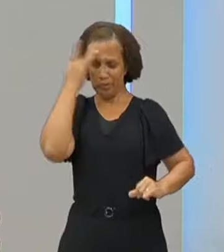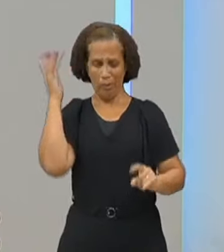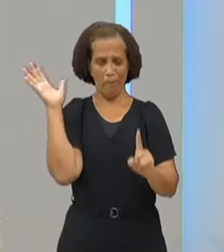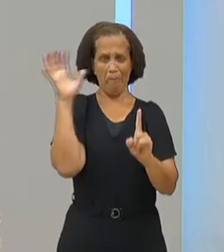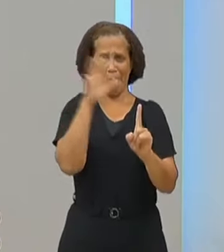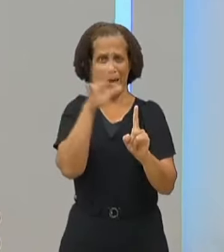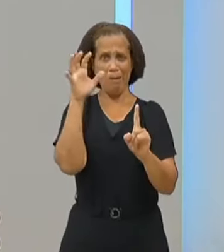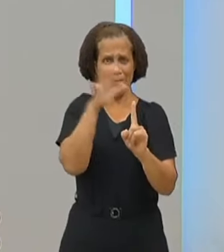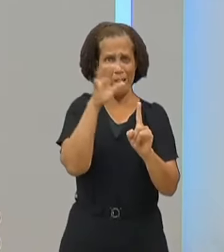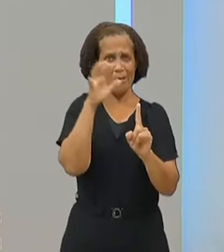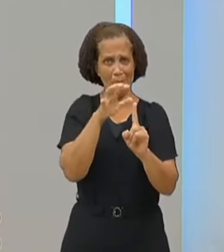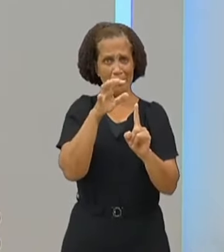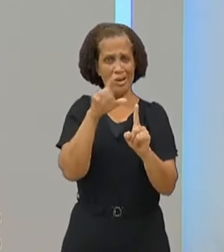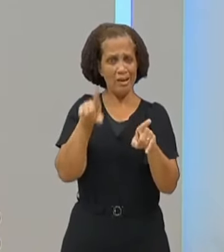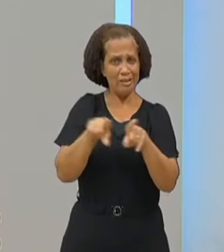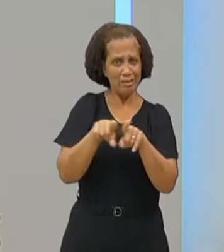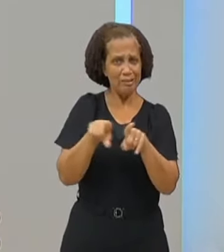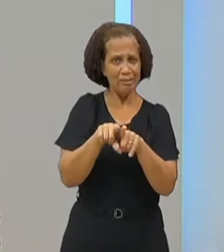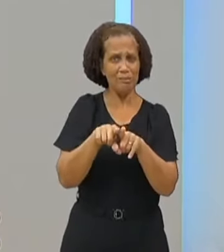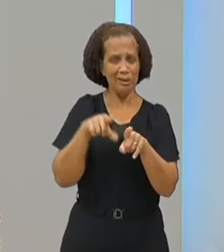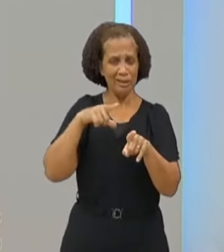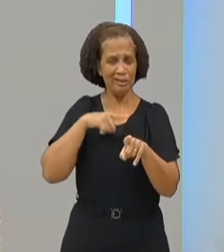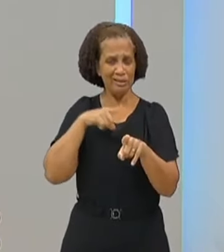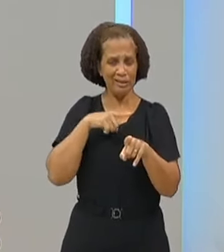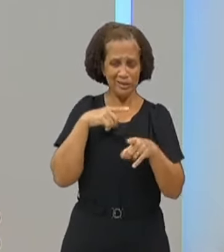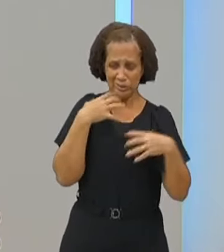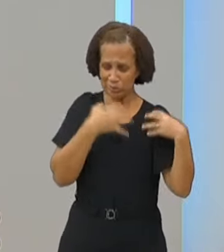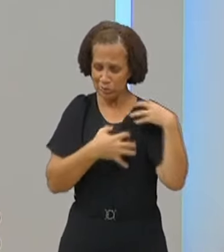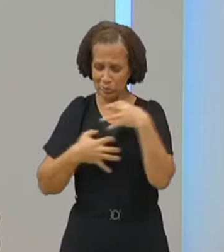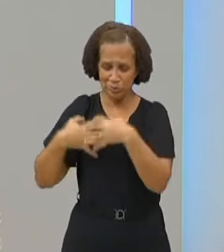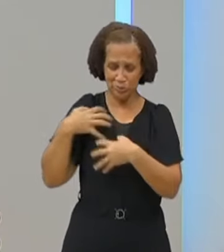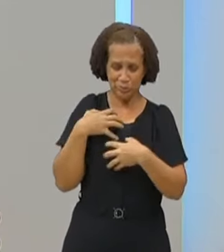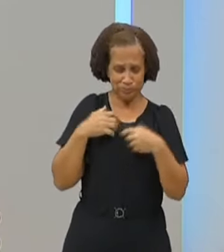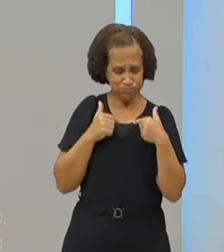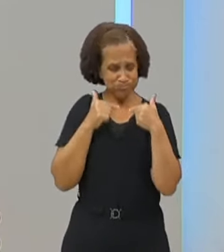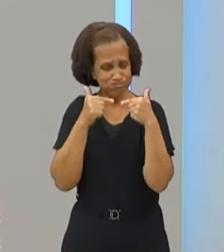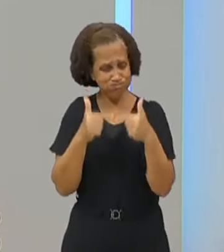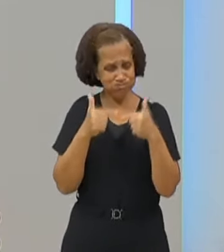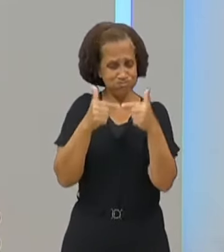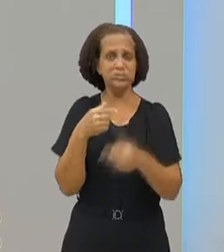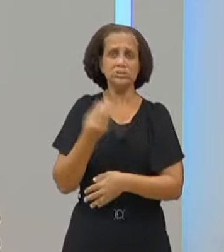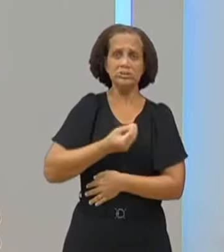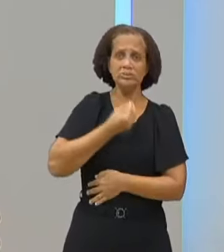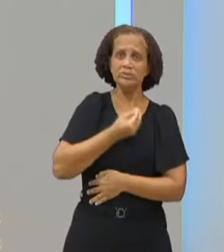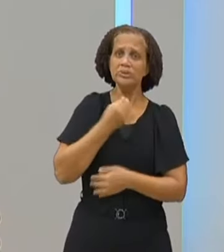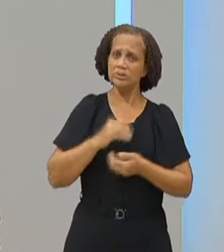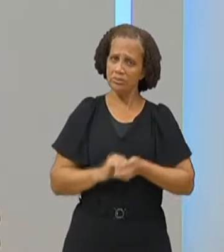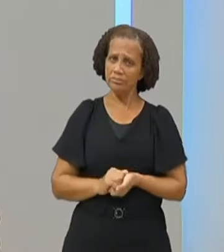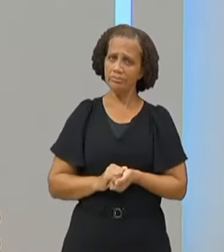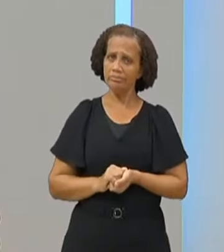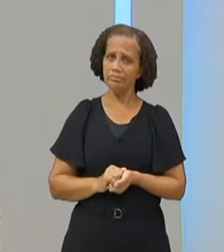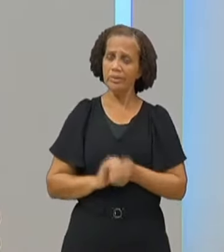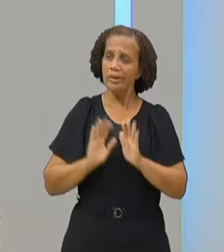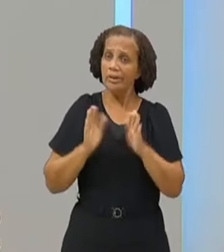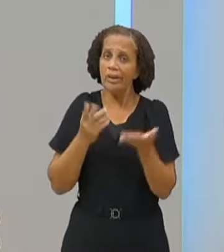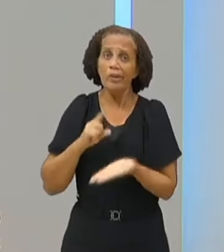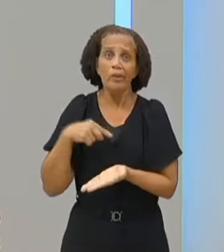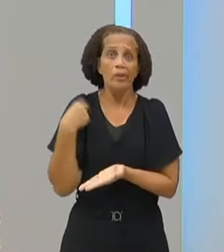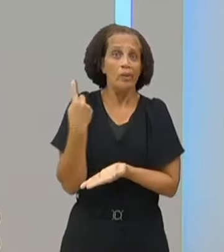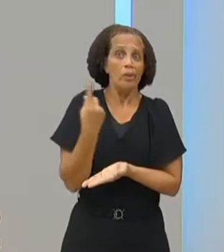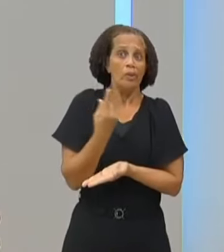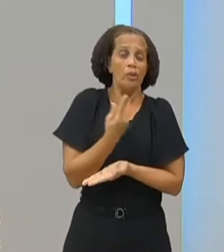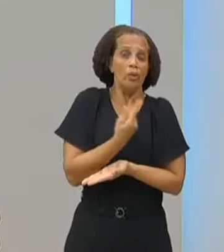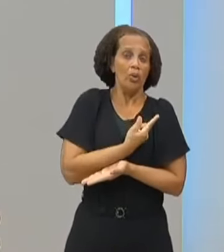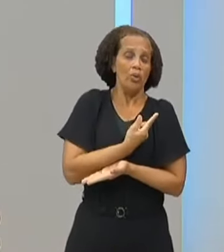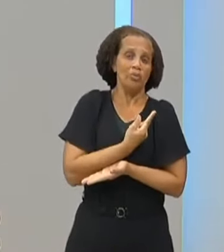perseguições, enfrentará as lutas desta vida. E nós, então, não